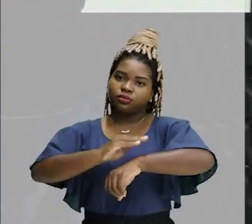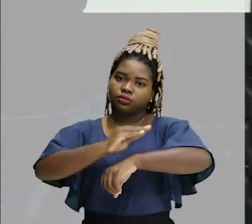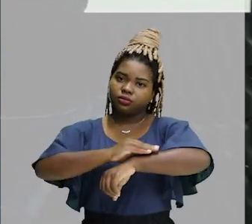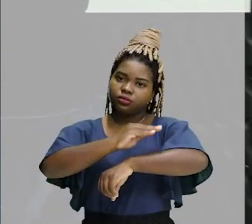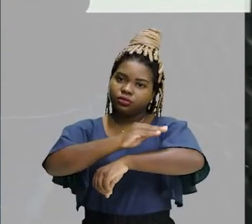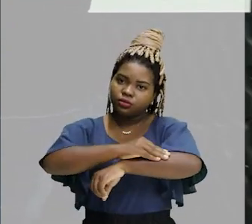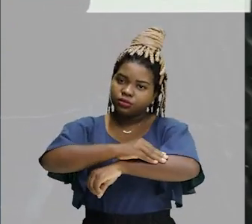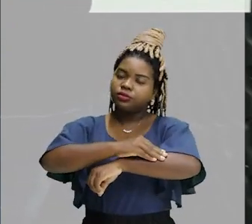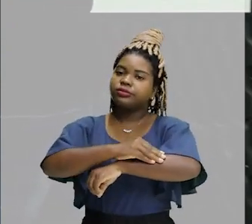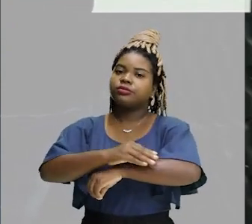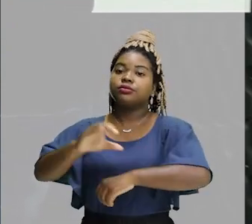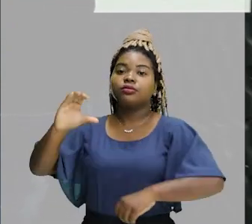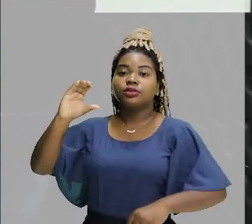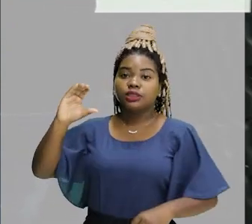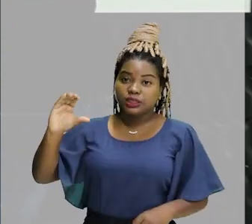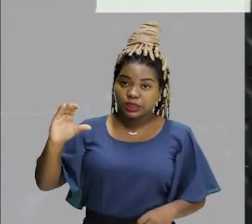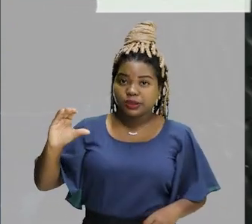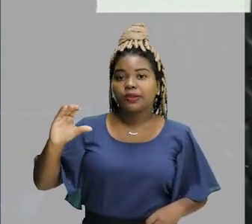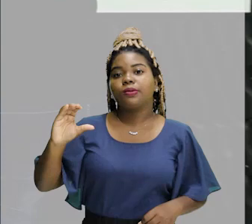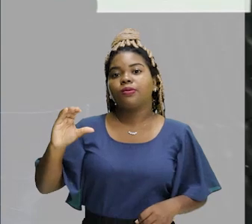certo? Faz o barulho X.